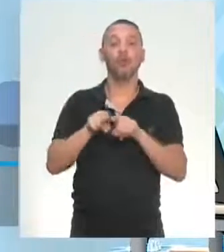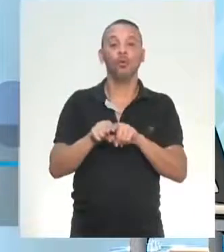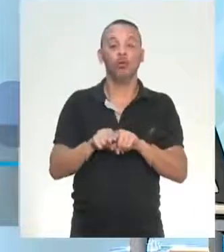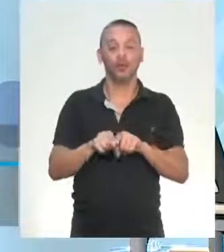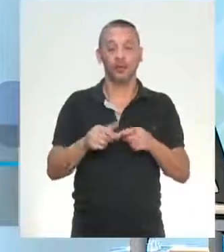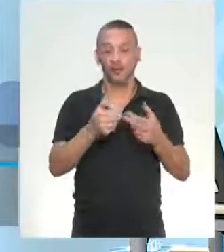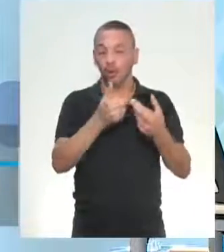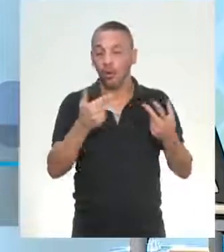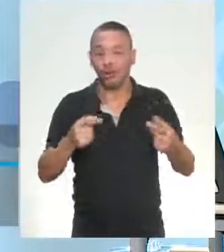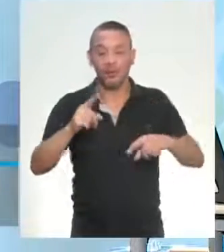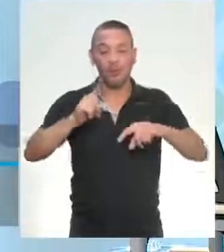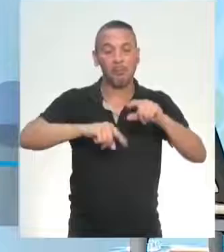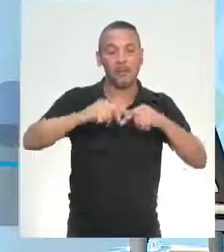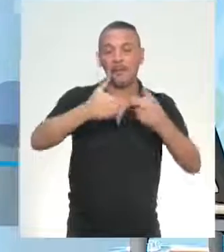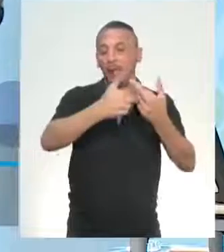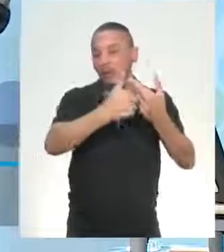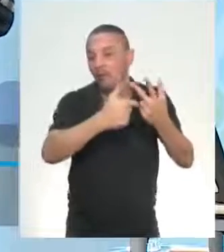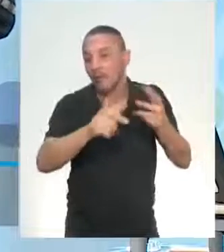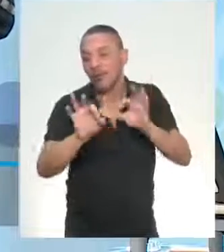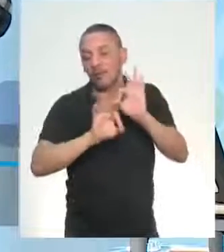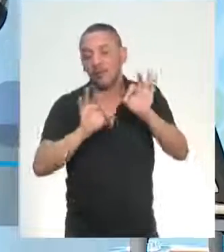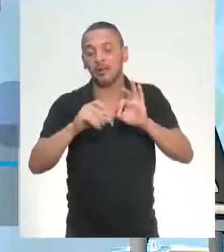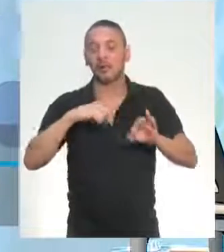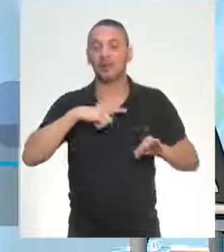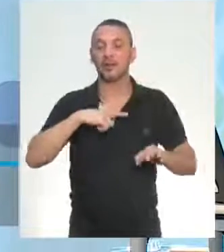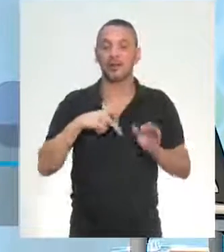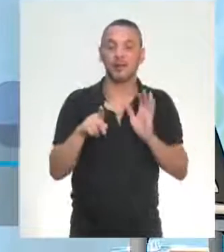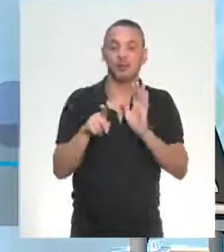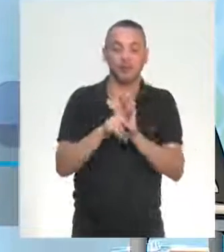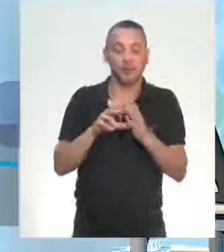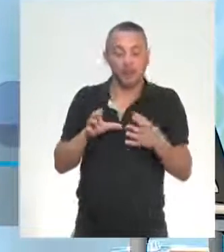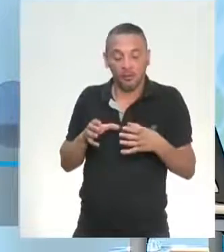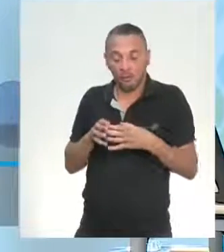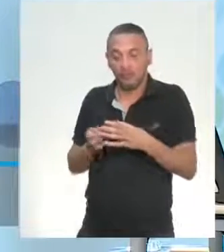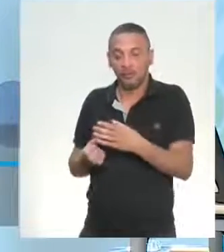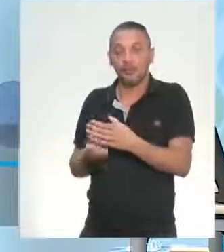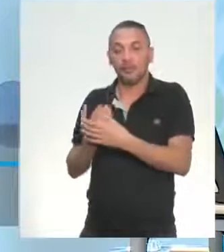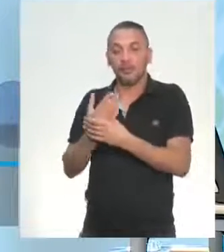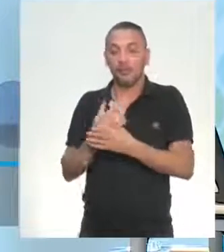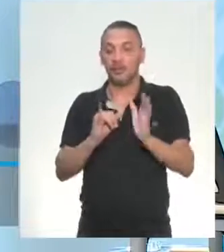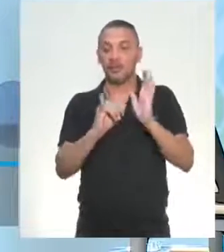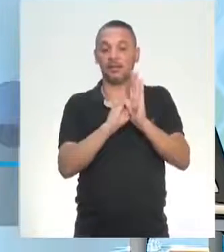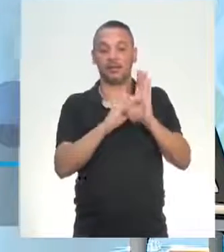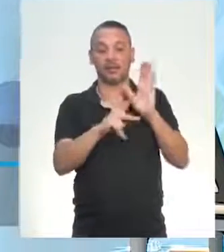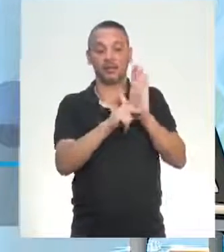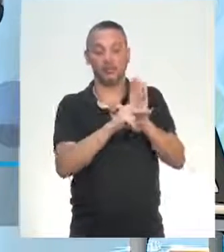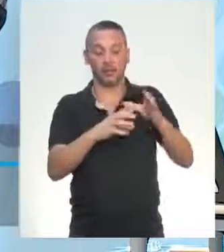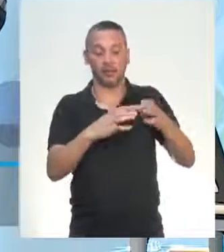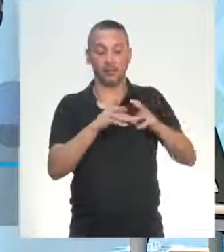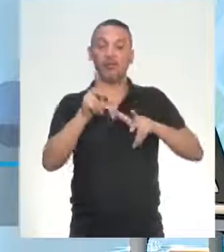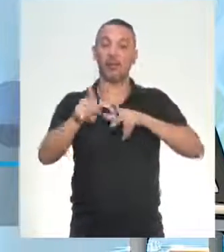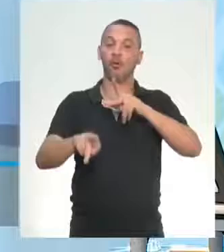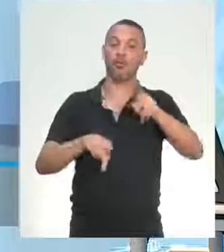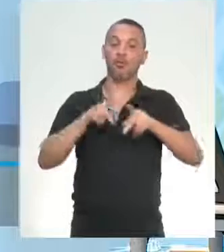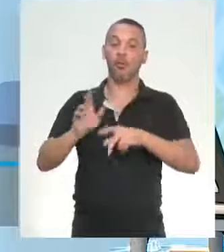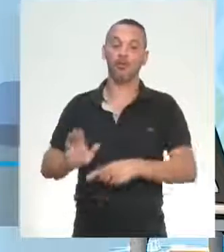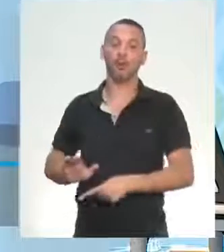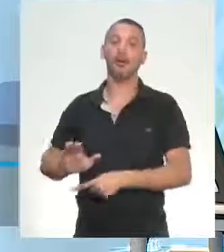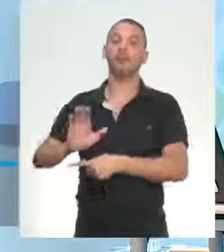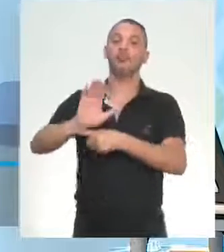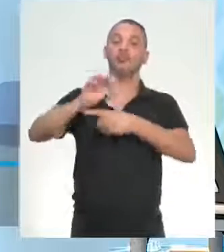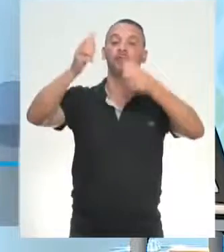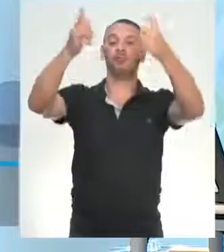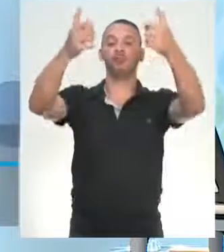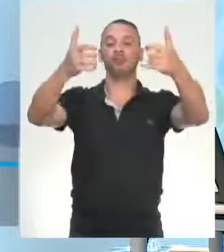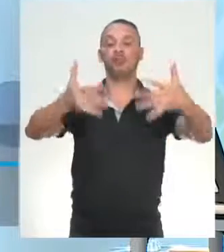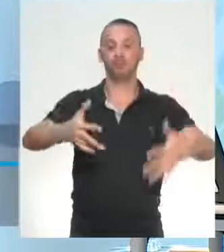bens materiais ou imateriais que formam a identidade de um povo e ajudam a contar